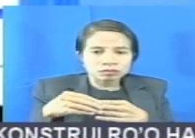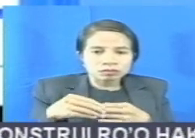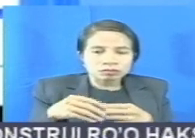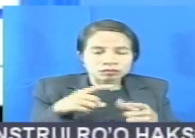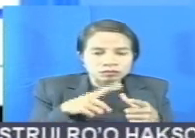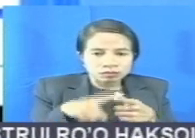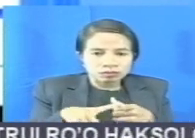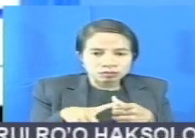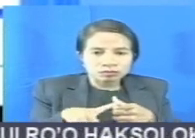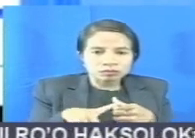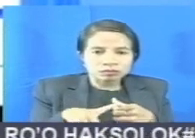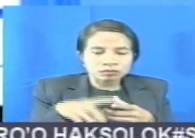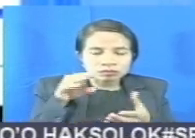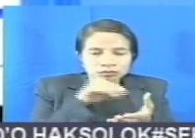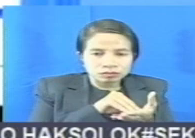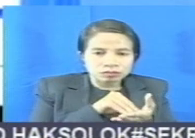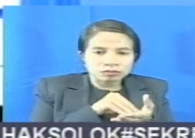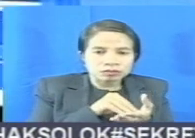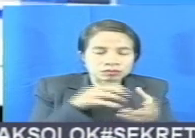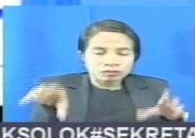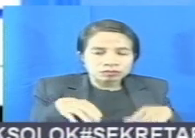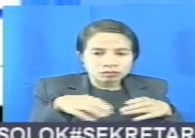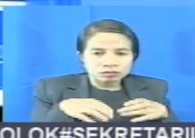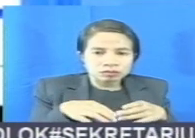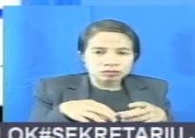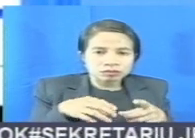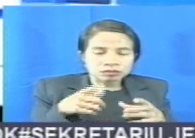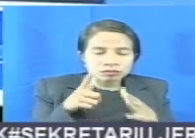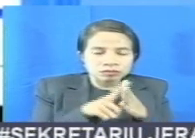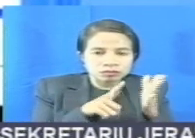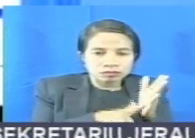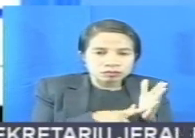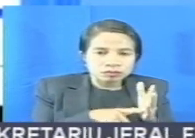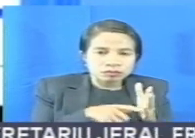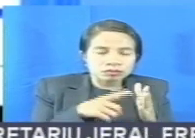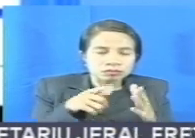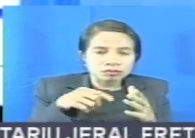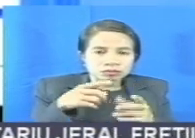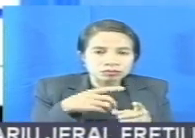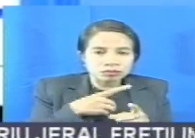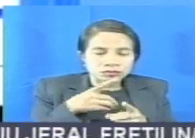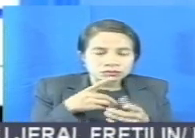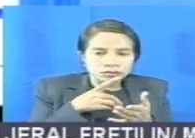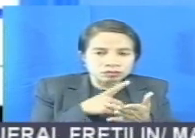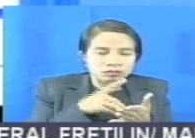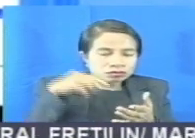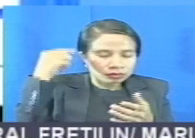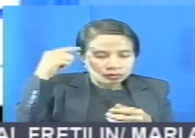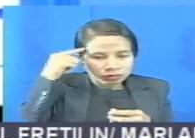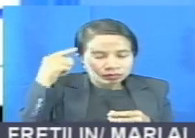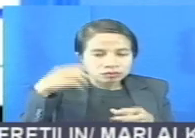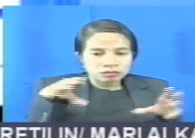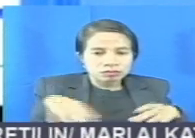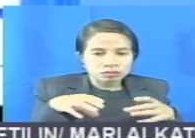depois instalamos sistema, ou na urgência ataque decreto lei ou decreto governo ba sistema sistema